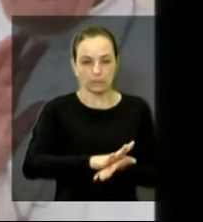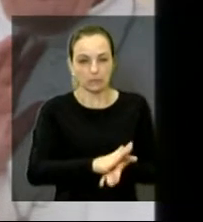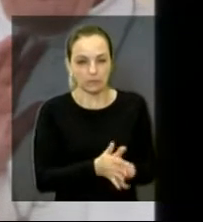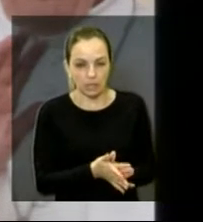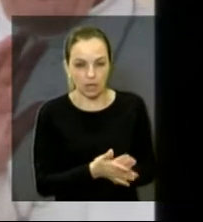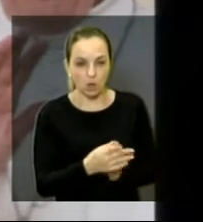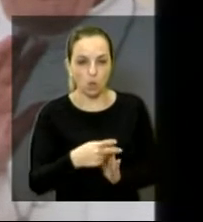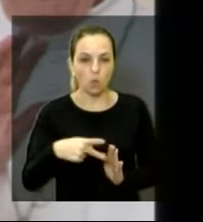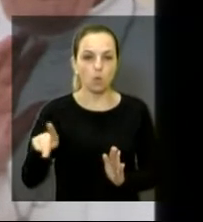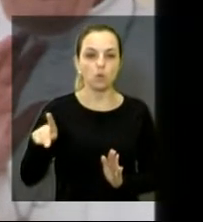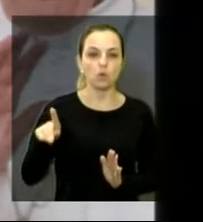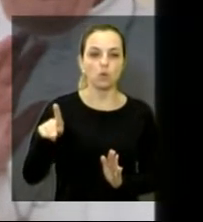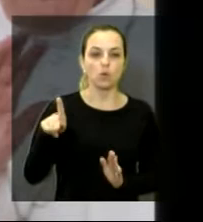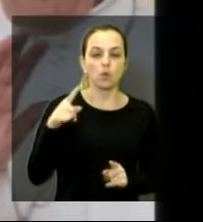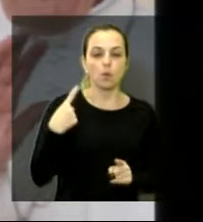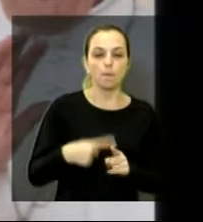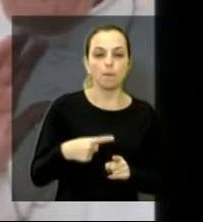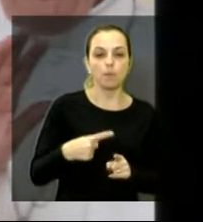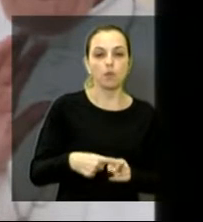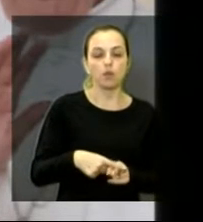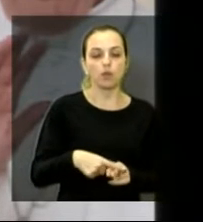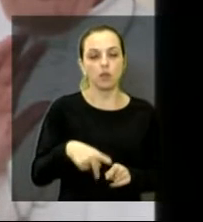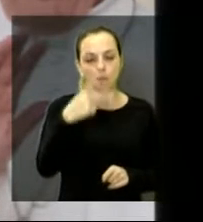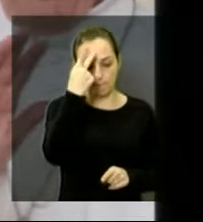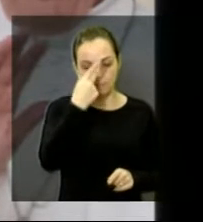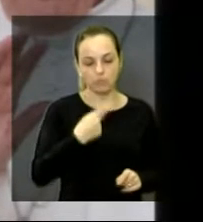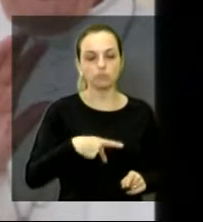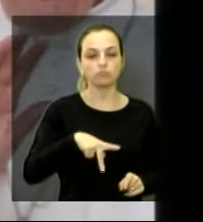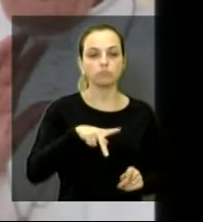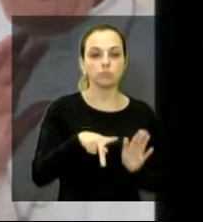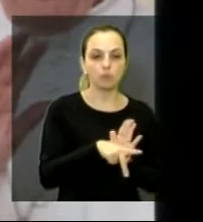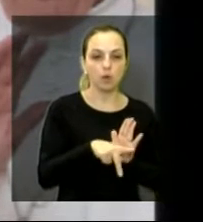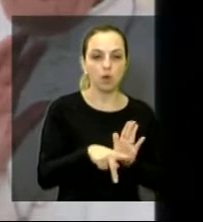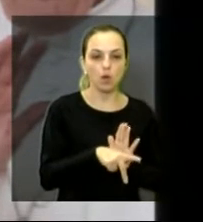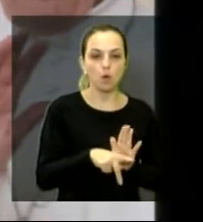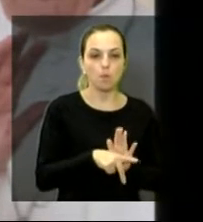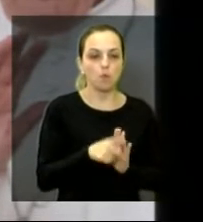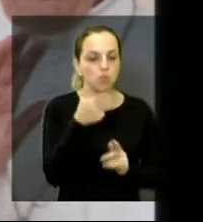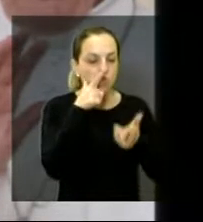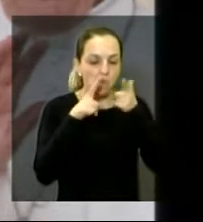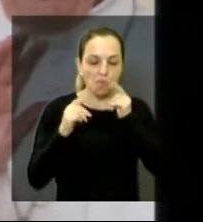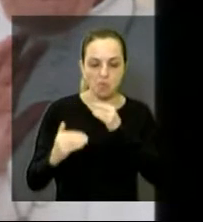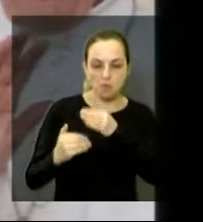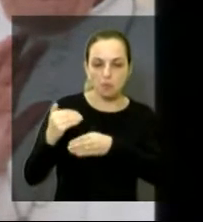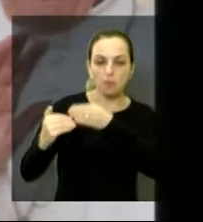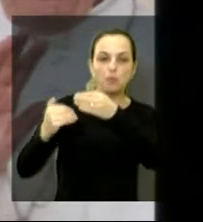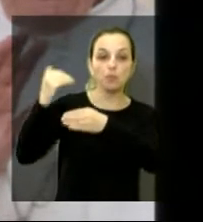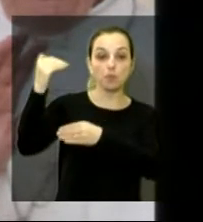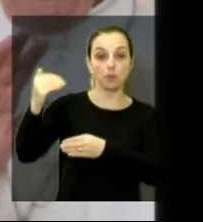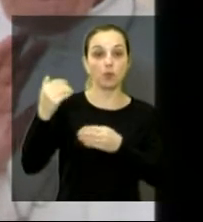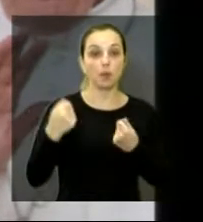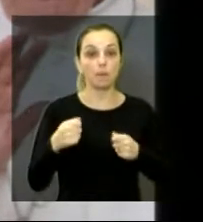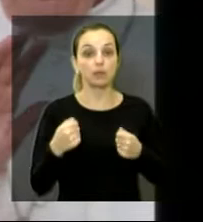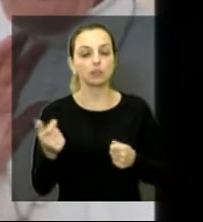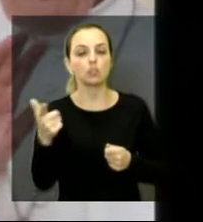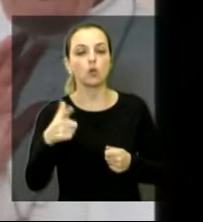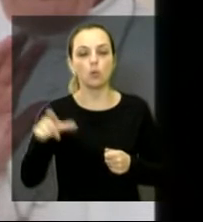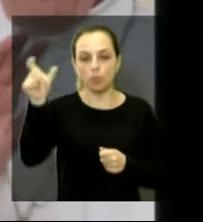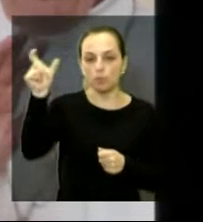próximo, é porque você mesmo não consegue crescer e precisa que o